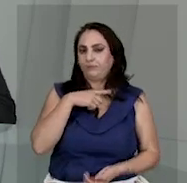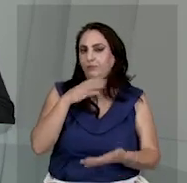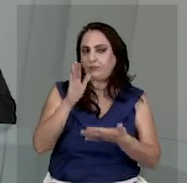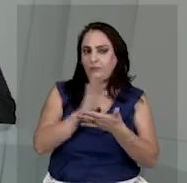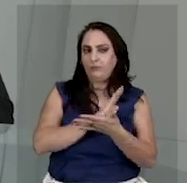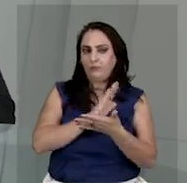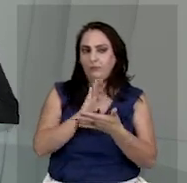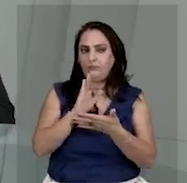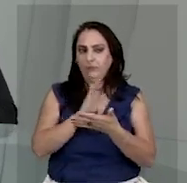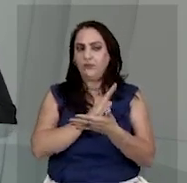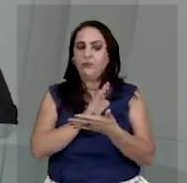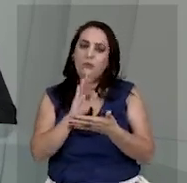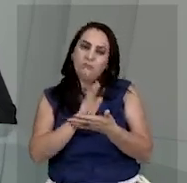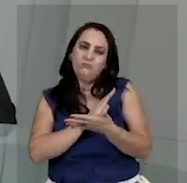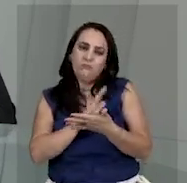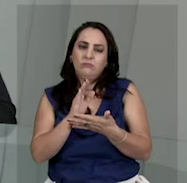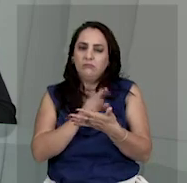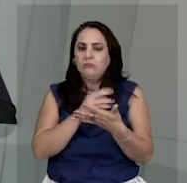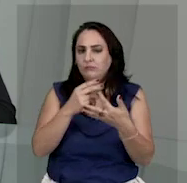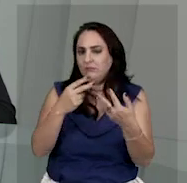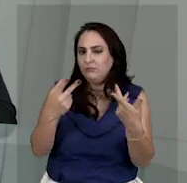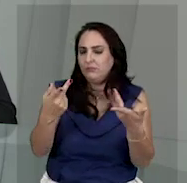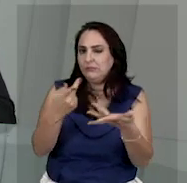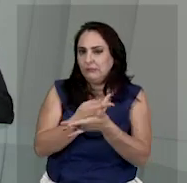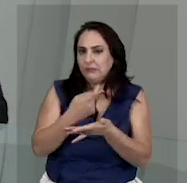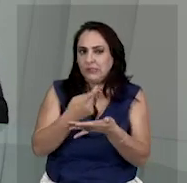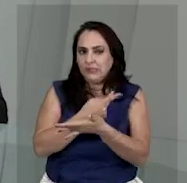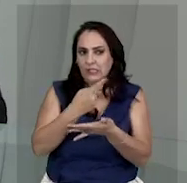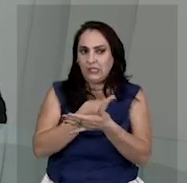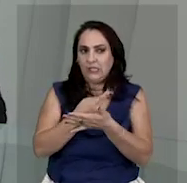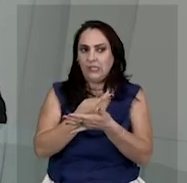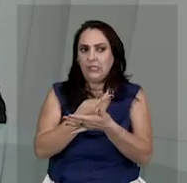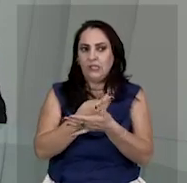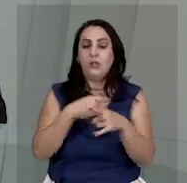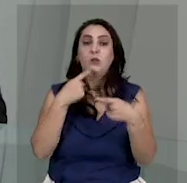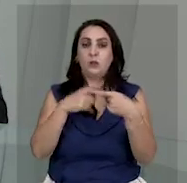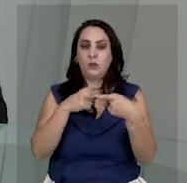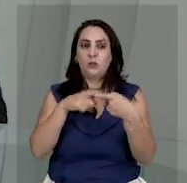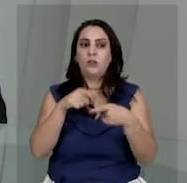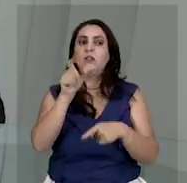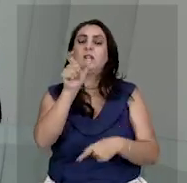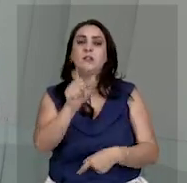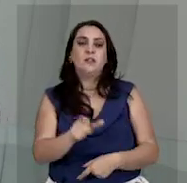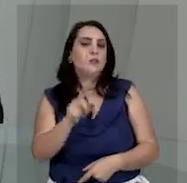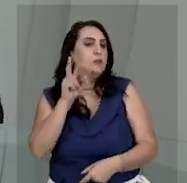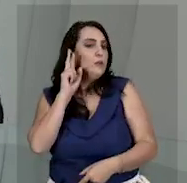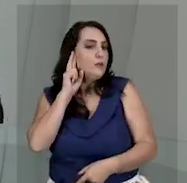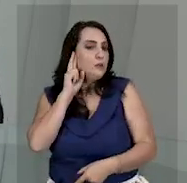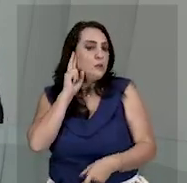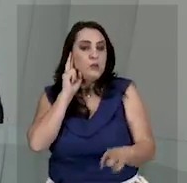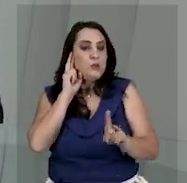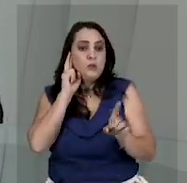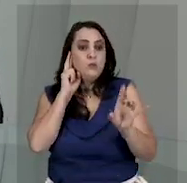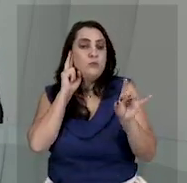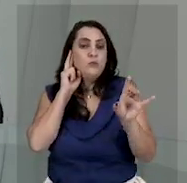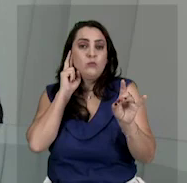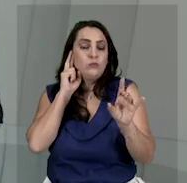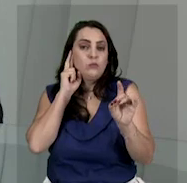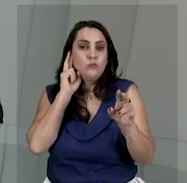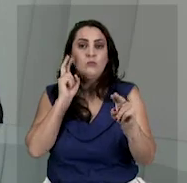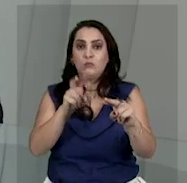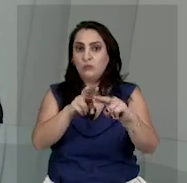alguns enganos que acontecem, porque a pessoa surda não é apenas por uma questão biológica